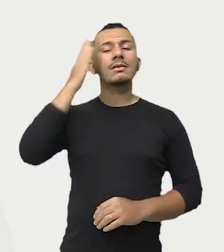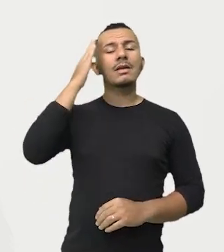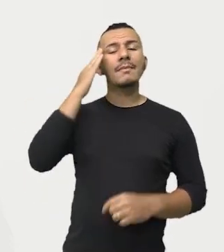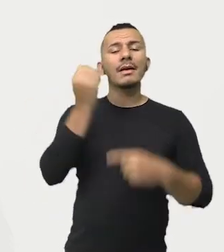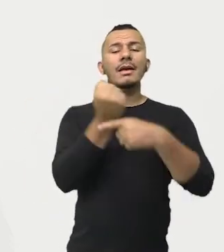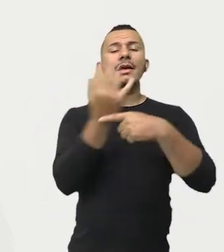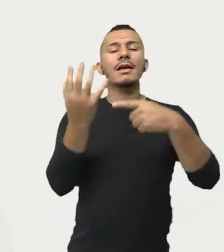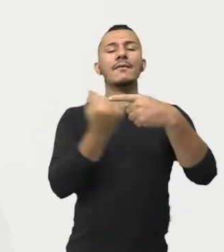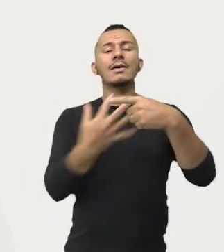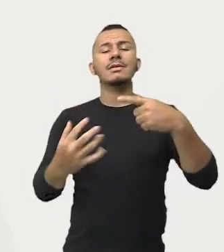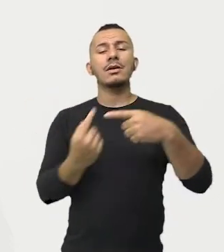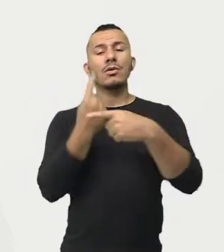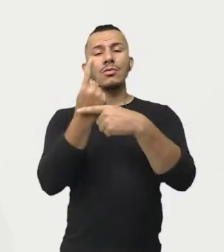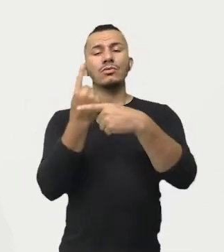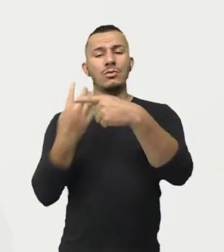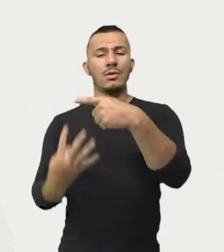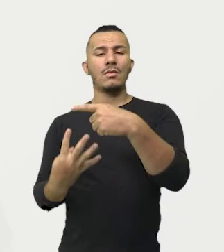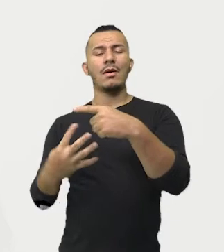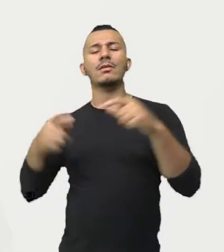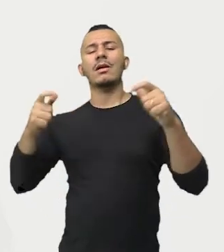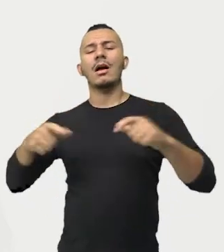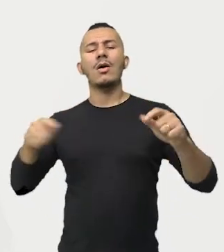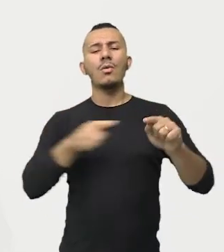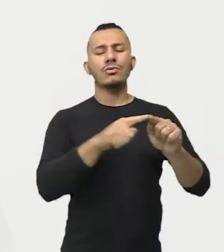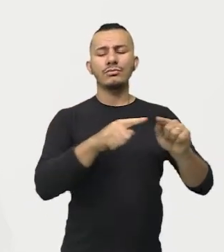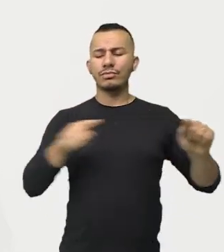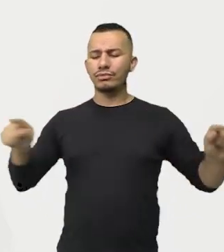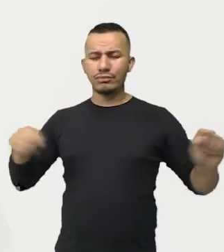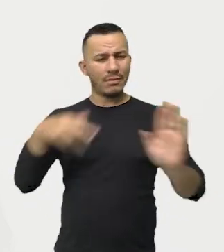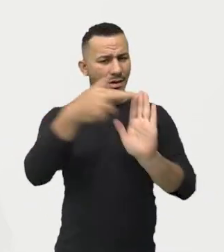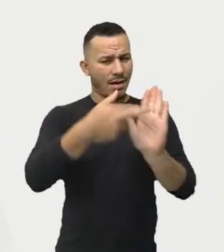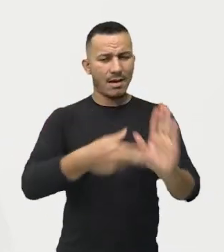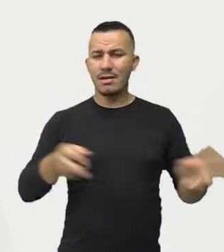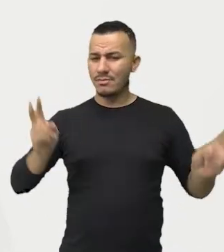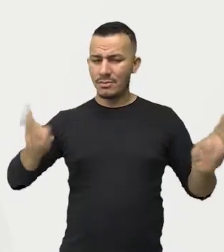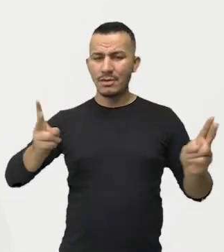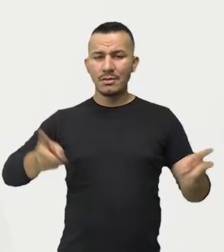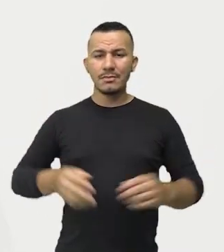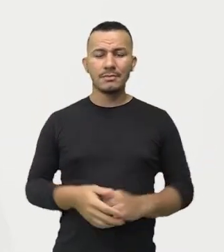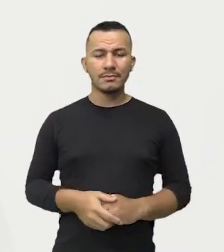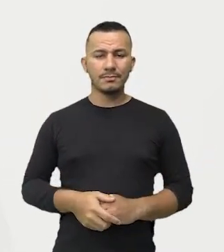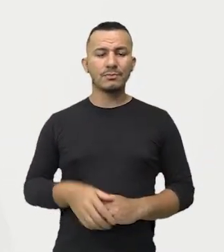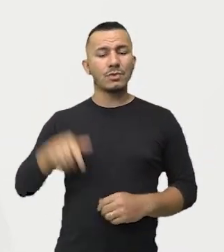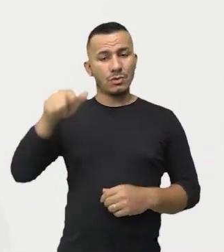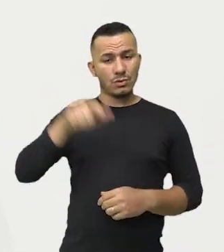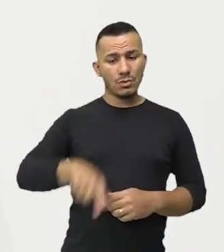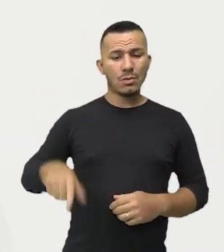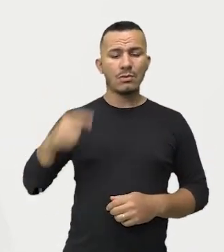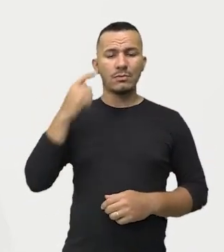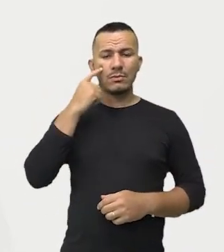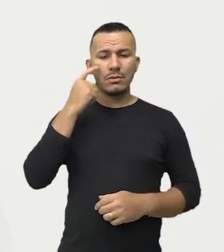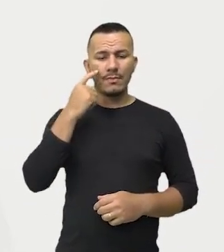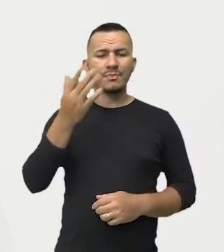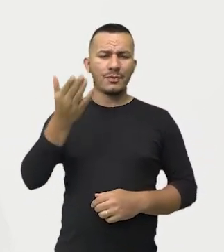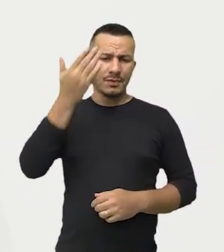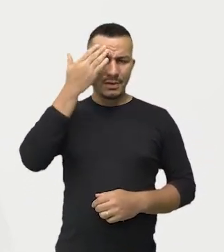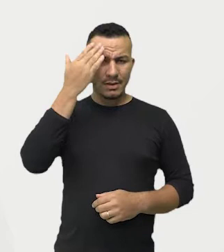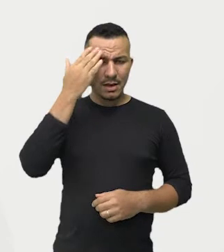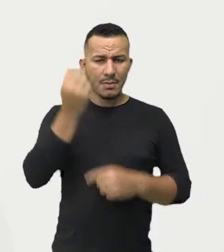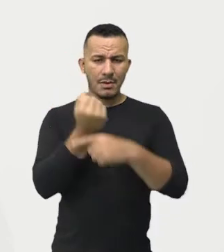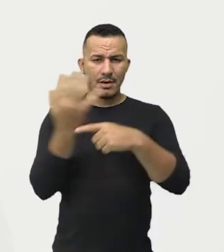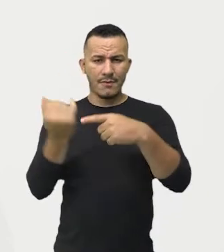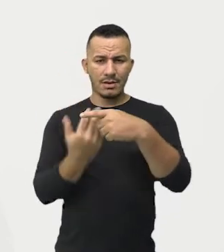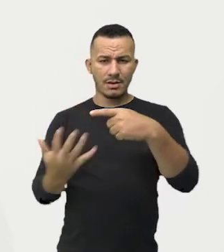localizada a fração 1 sobre 4? Vamos seguir a mesma regra, pessoal. Primeiro, vamos usar a ideia, que a gente já sabe de